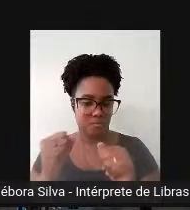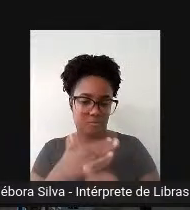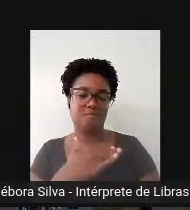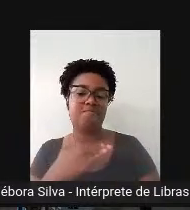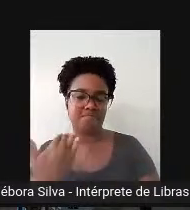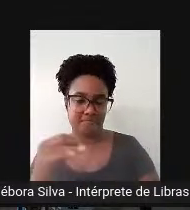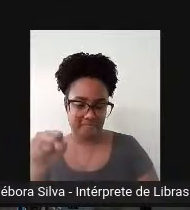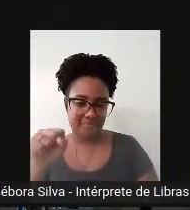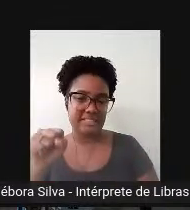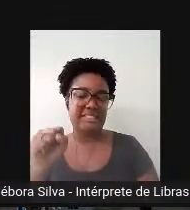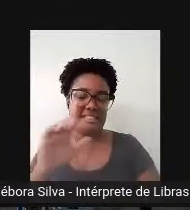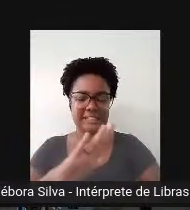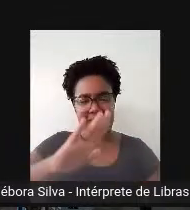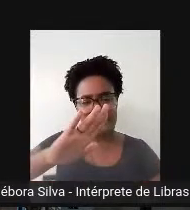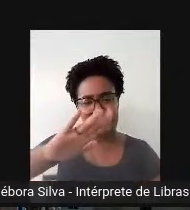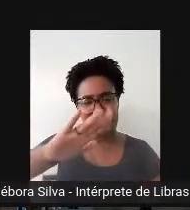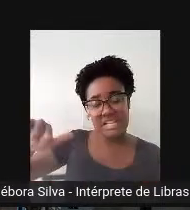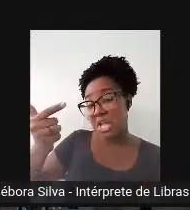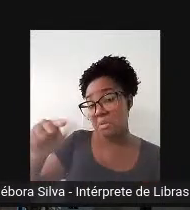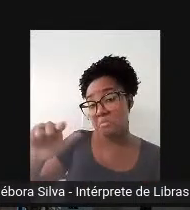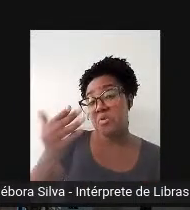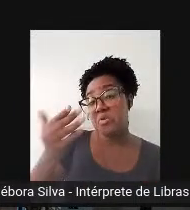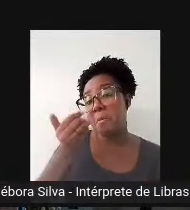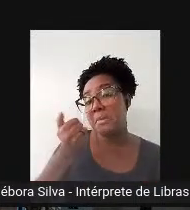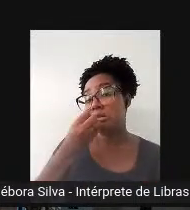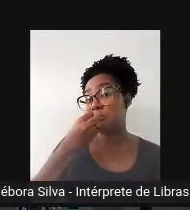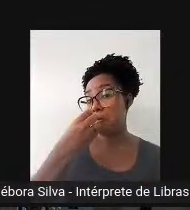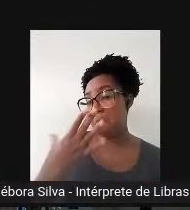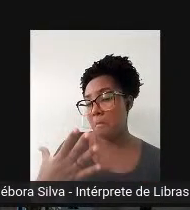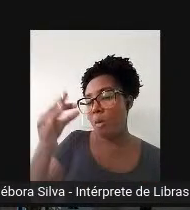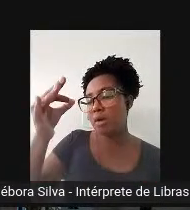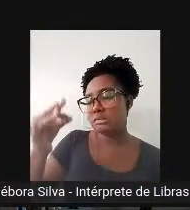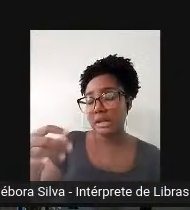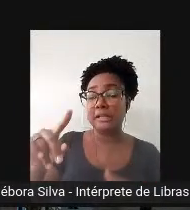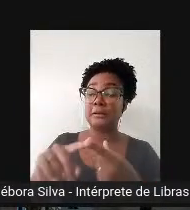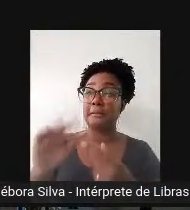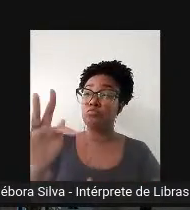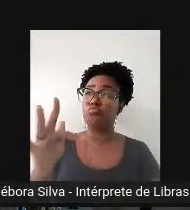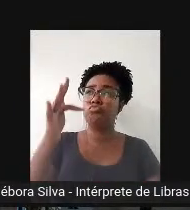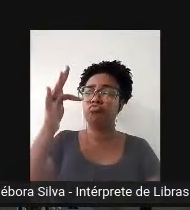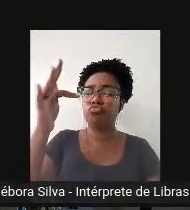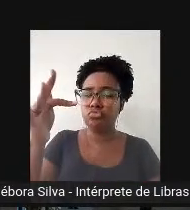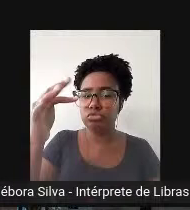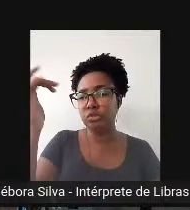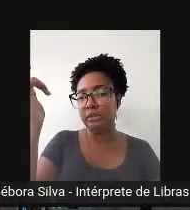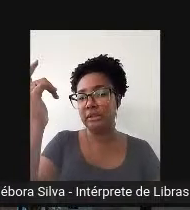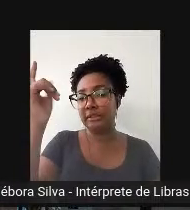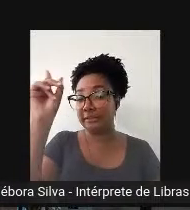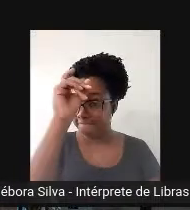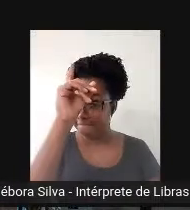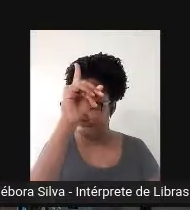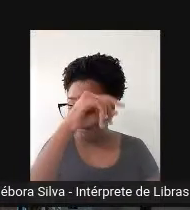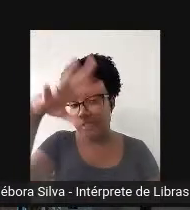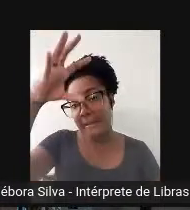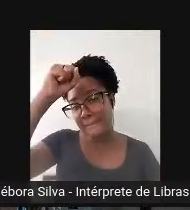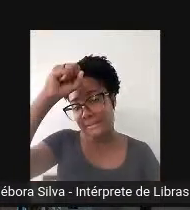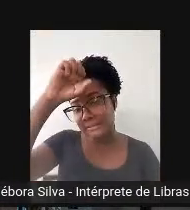Então, essas crianças elas vão ter dificuldade de aprendizagem, elas vão ter dificuldades afetivas, emotivas,